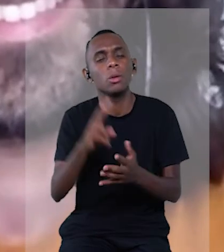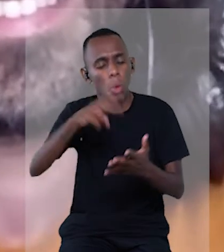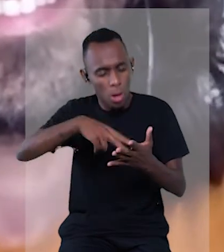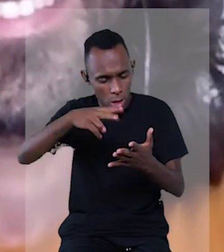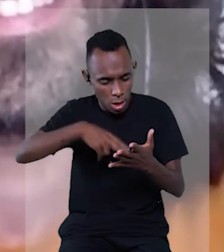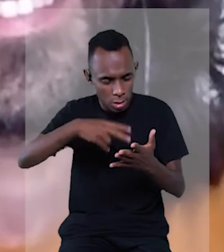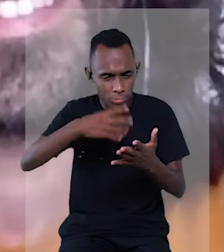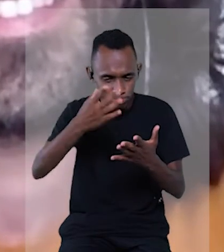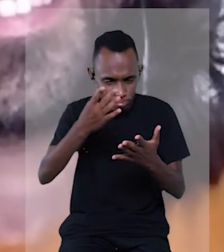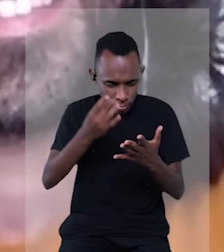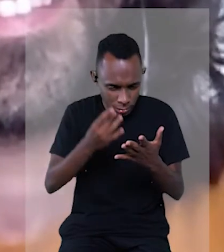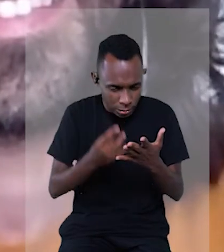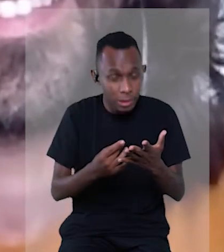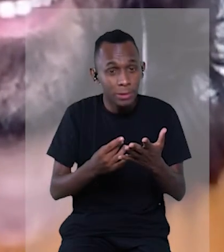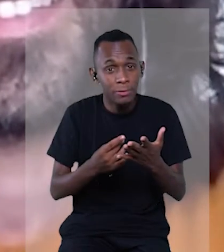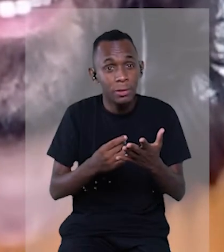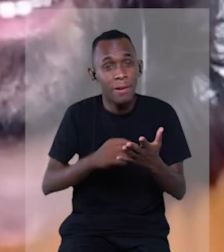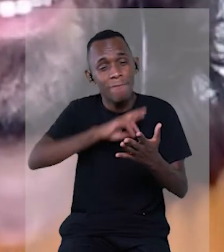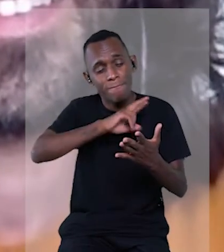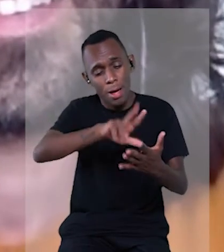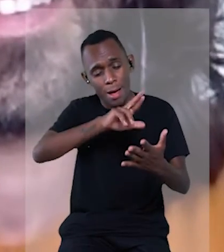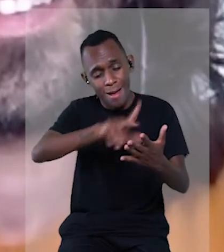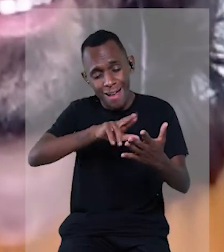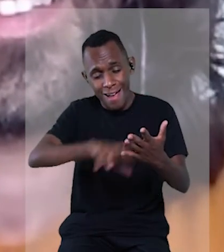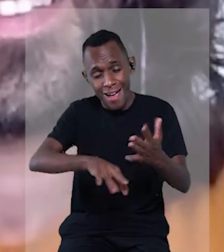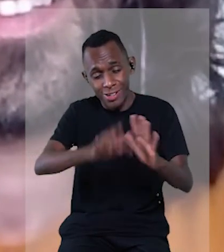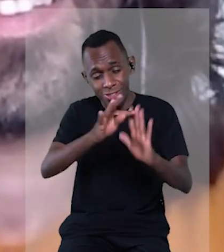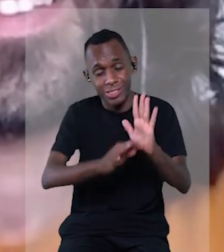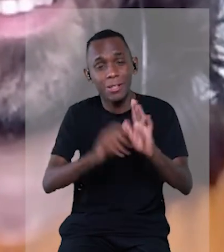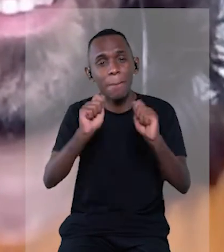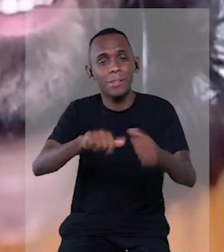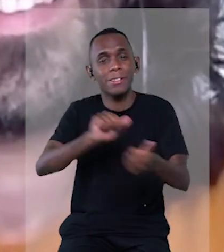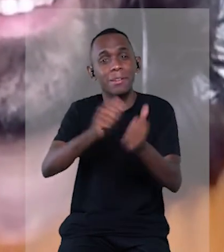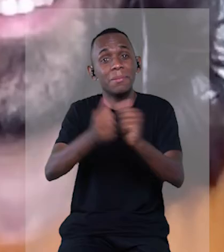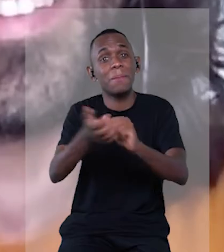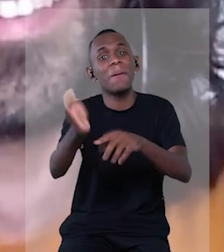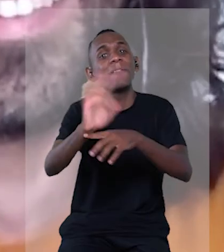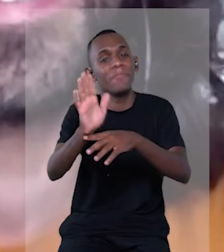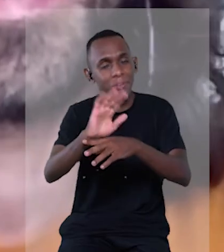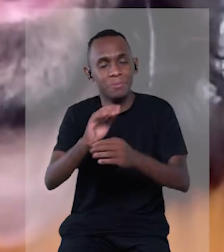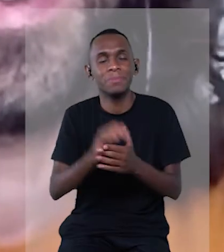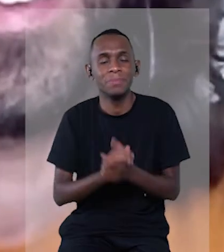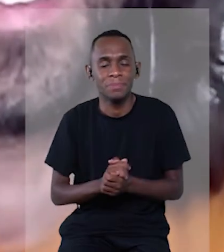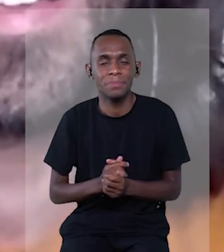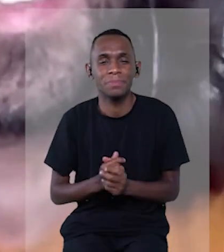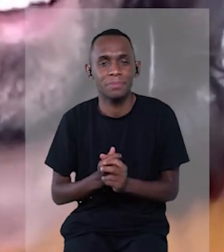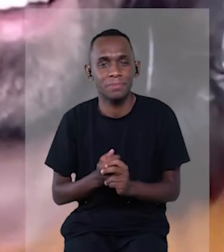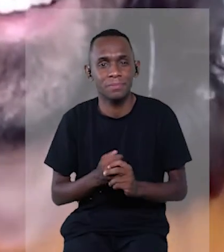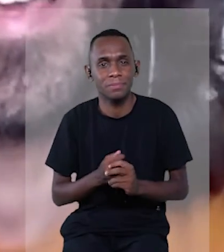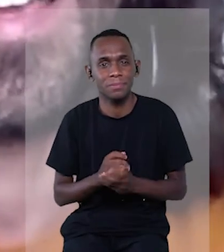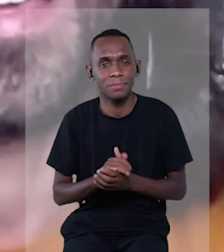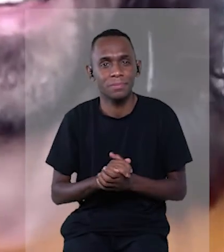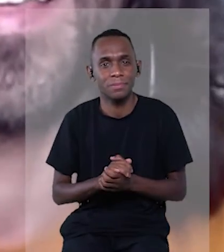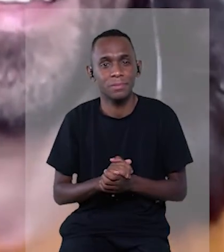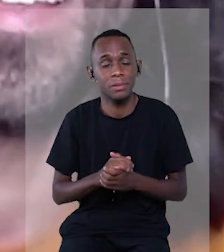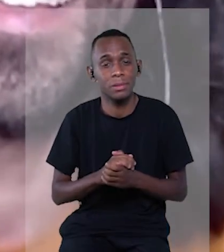enredos, lendo o livro, muitos aqui, dá para fazer um filme, né? Sim,